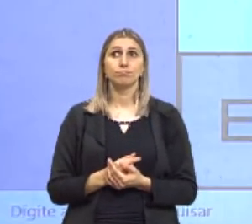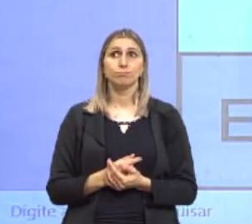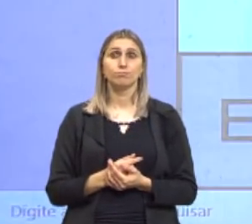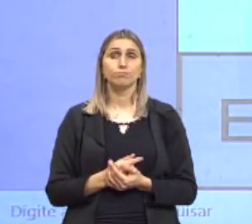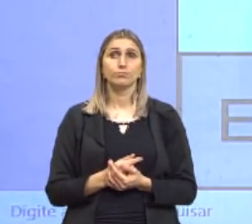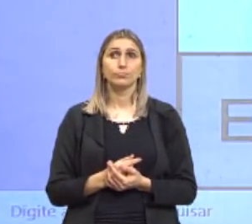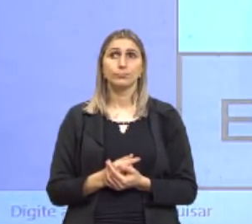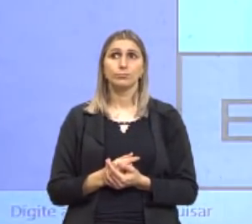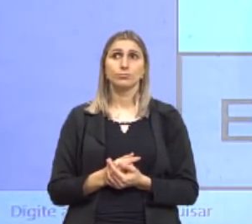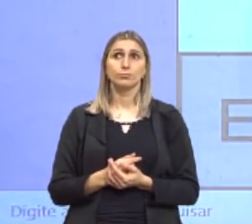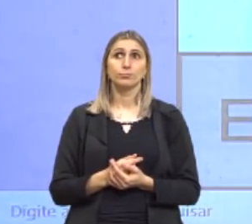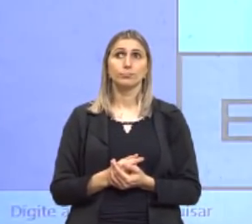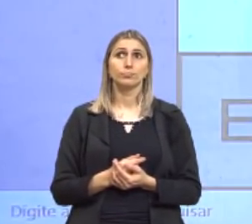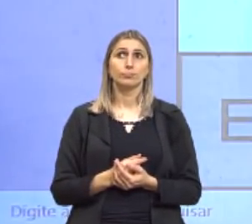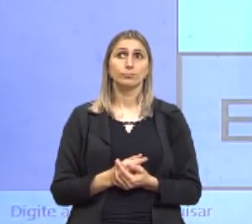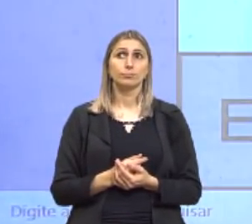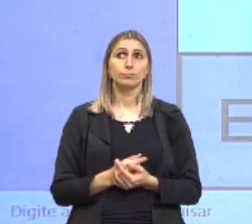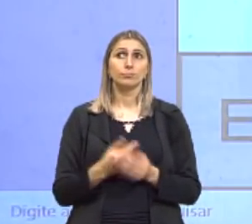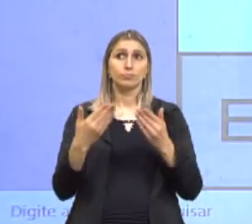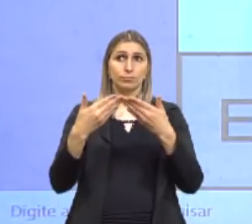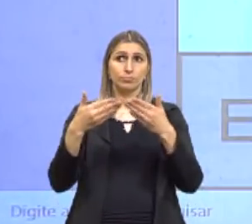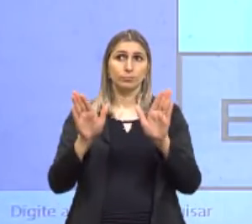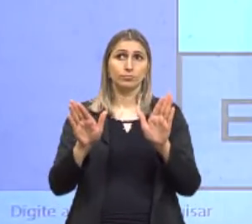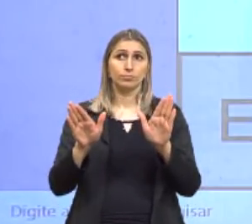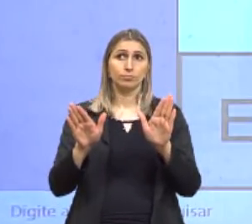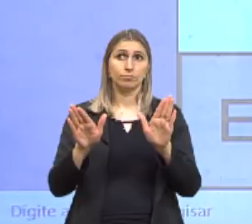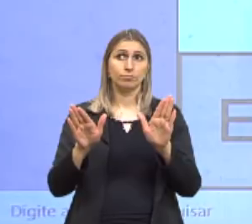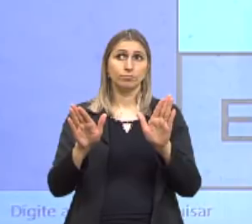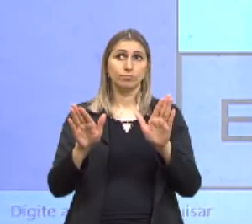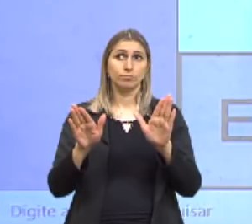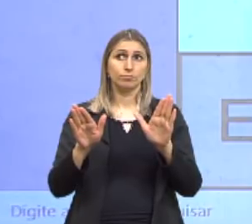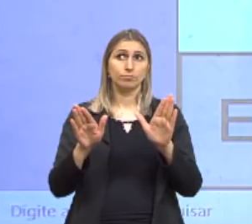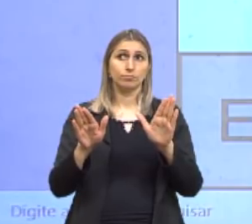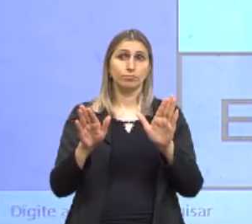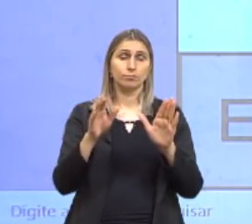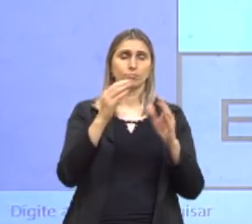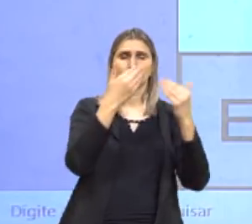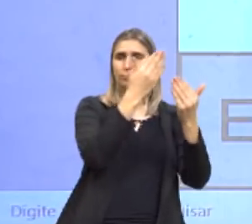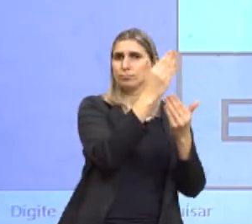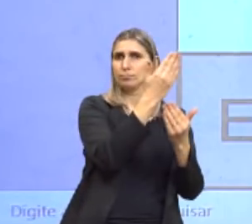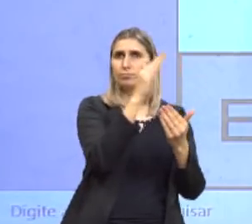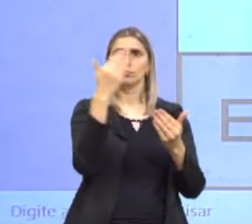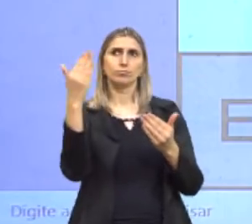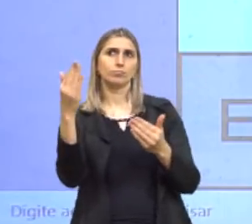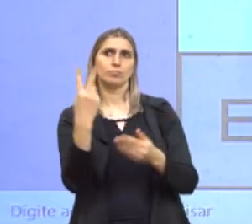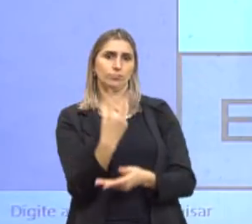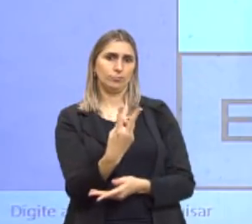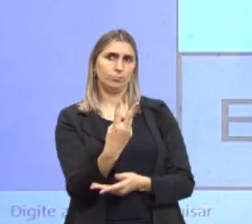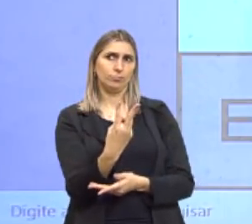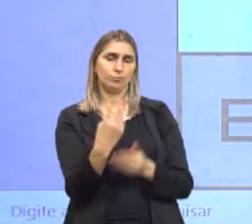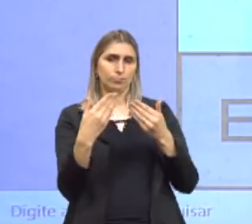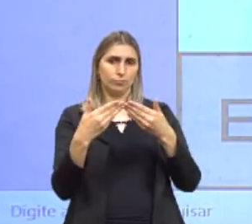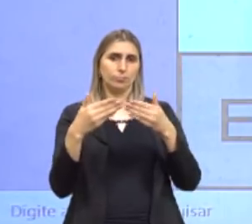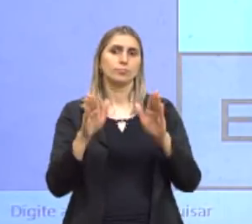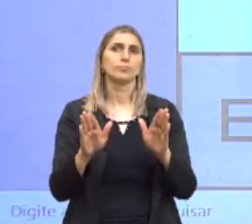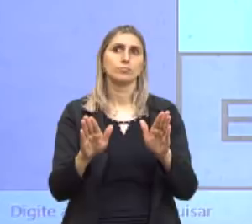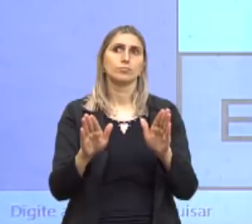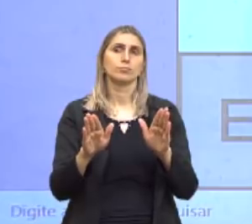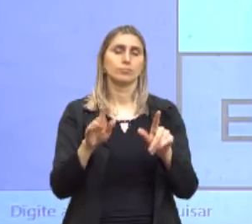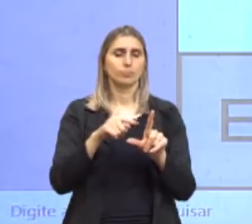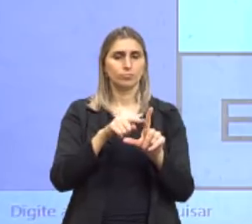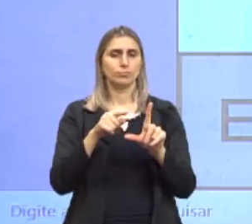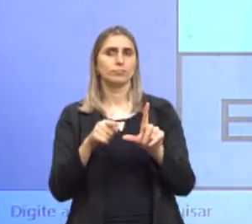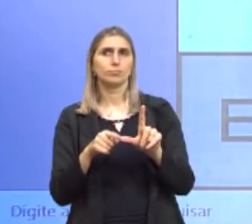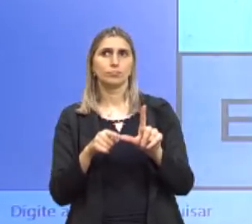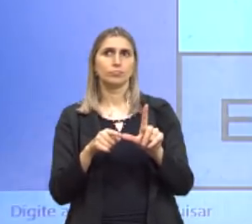estão em abertura, né? Então, em ângulo. Dois espelhos, por exemplo, né, com abertura em graus,